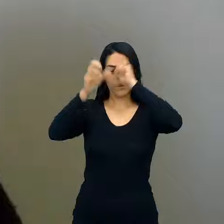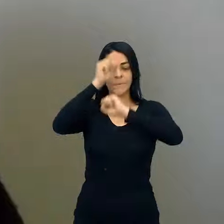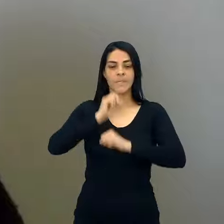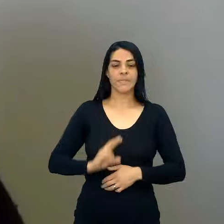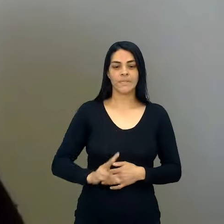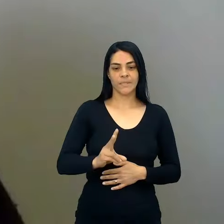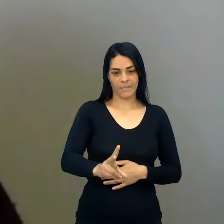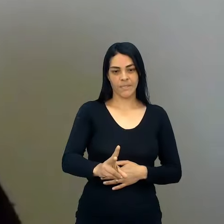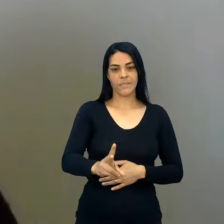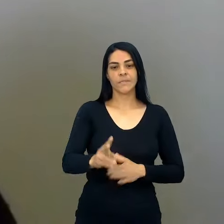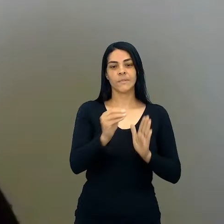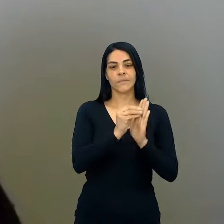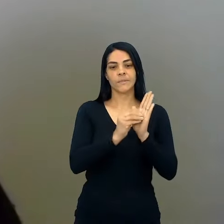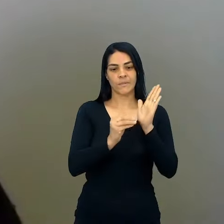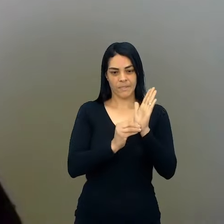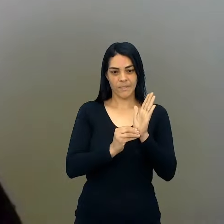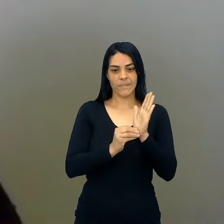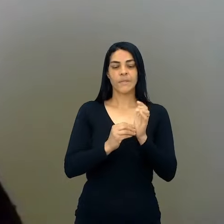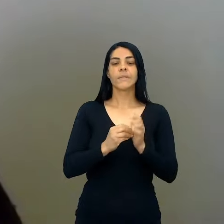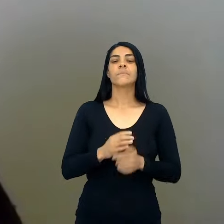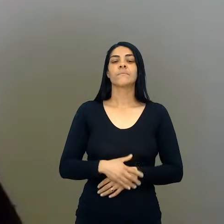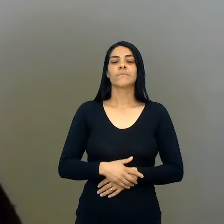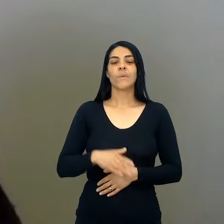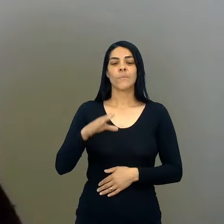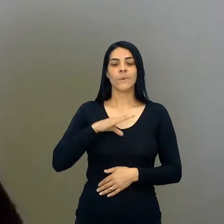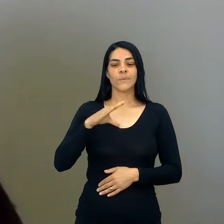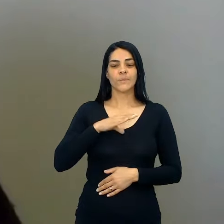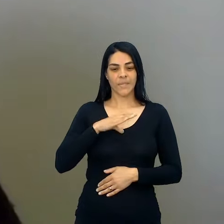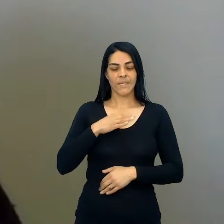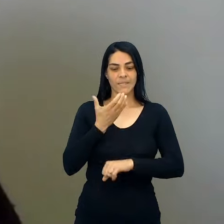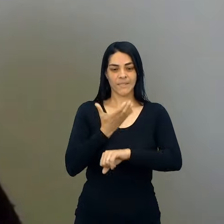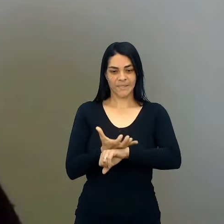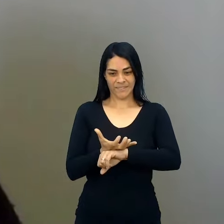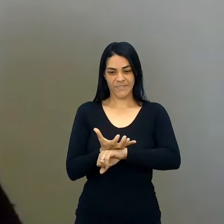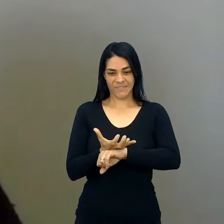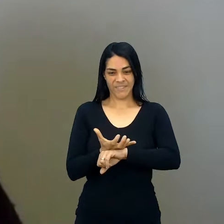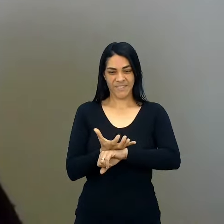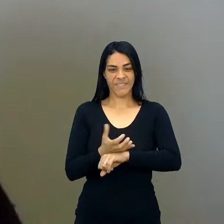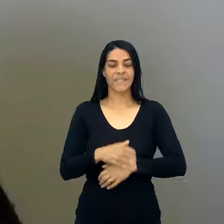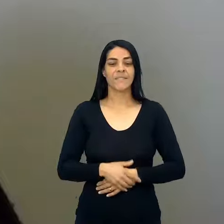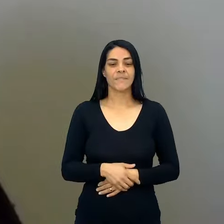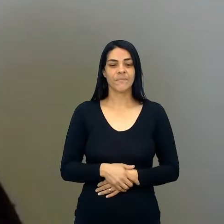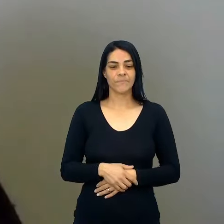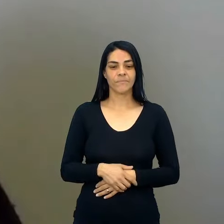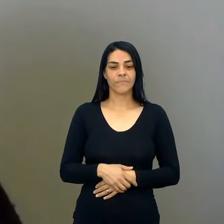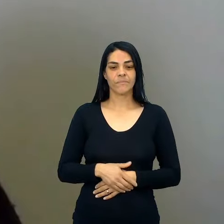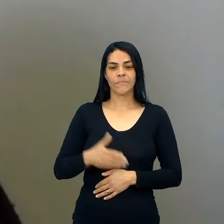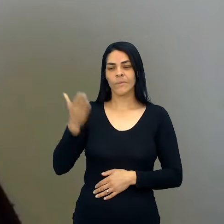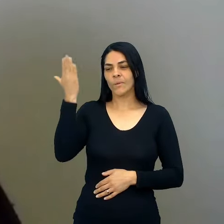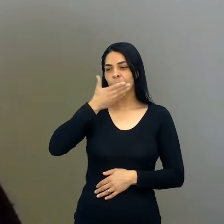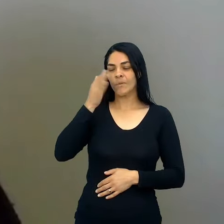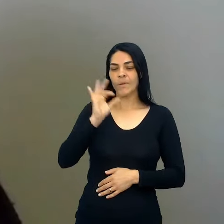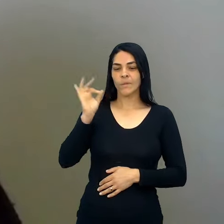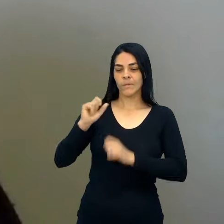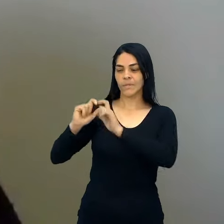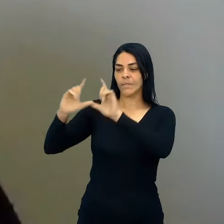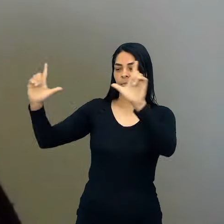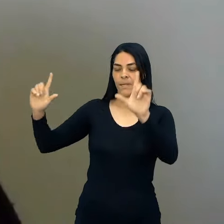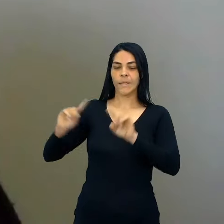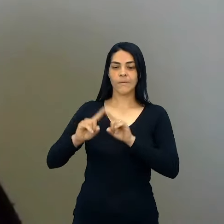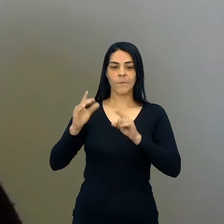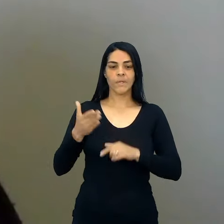do componente curricular Língua Portuguesa. Não estou aqui vendo agora a tela, mas deve estar passando para vocês já,